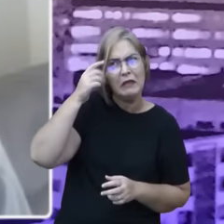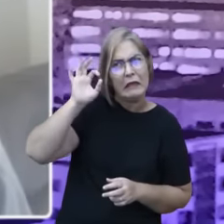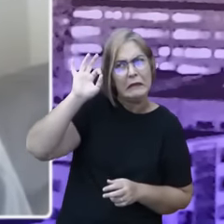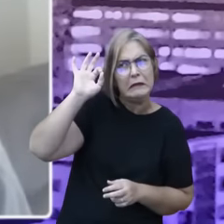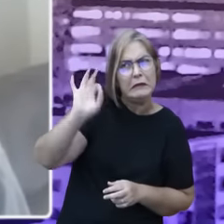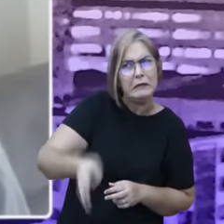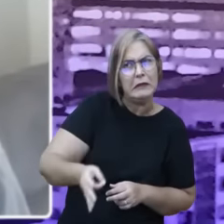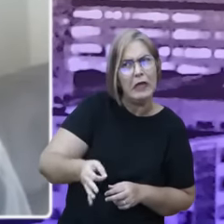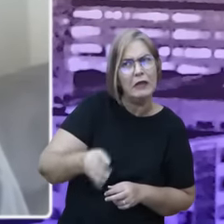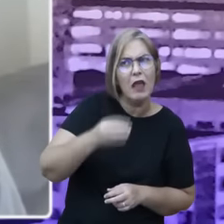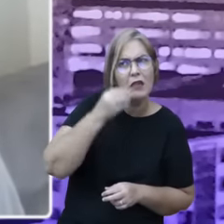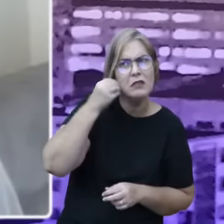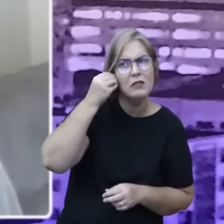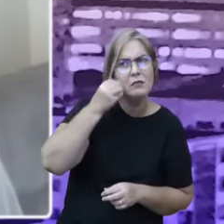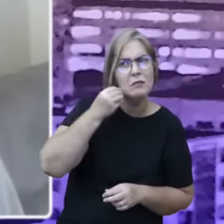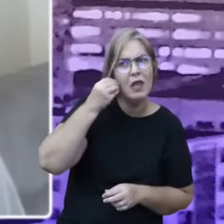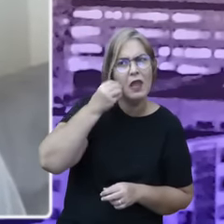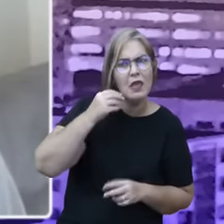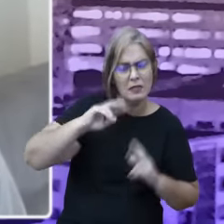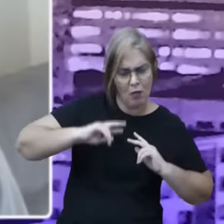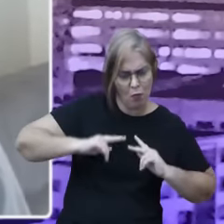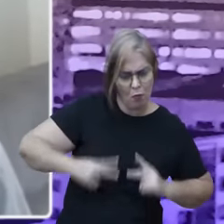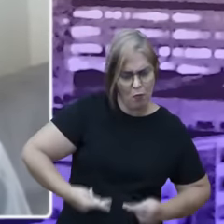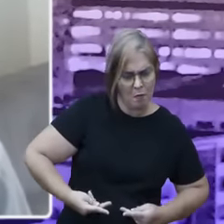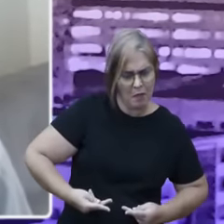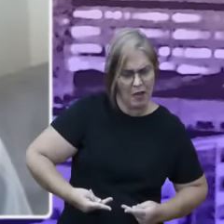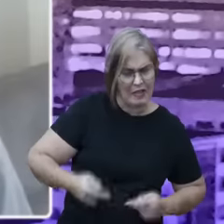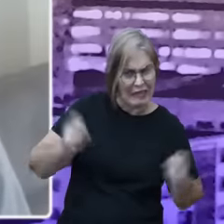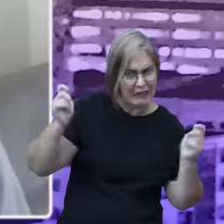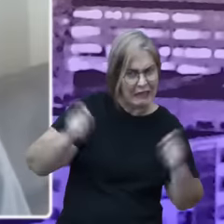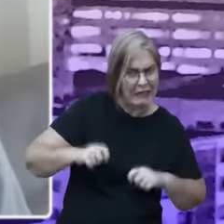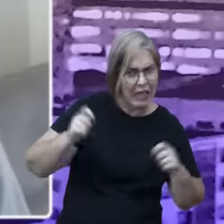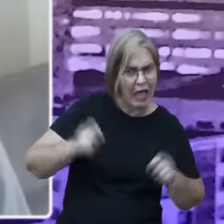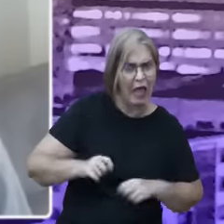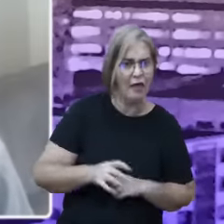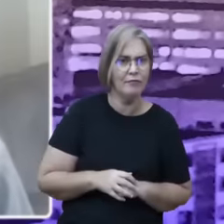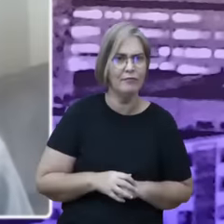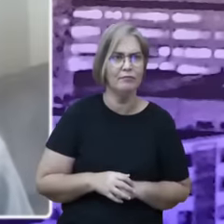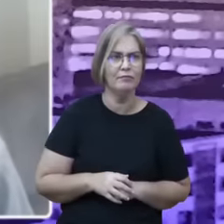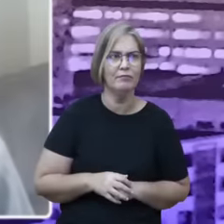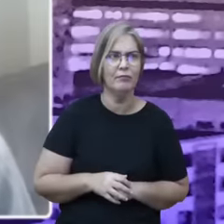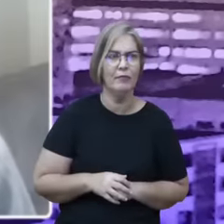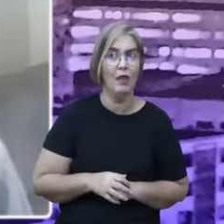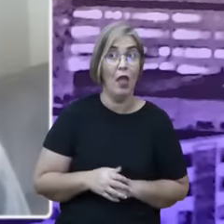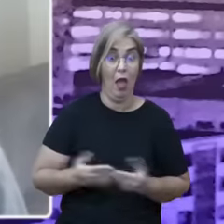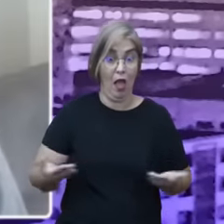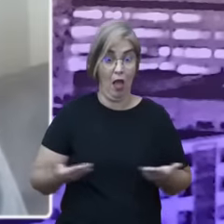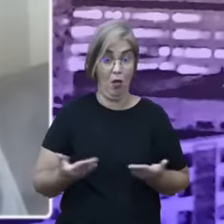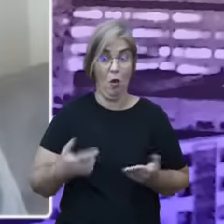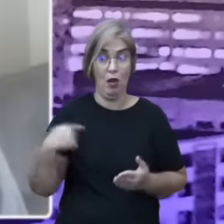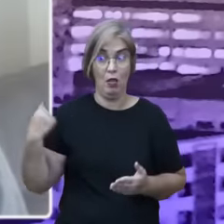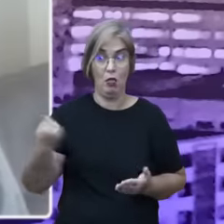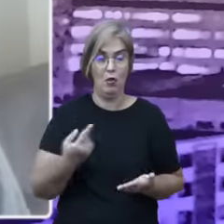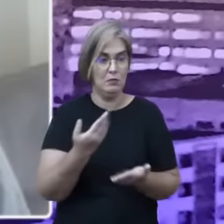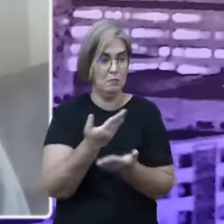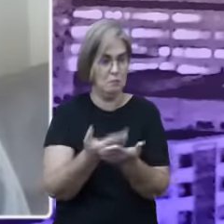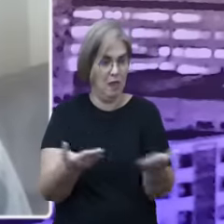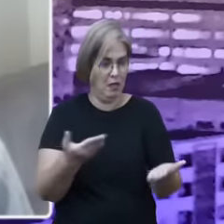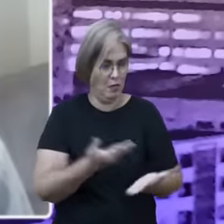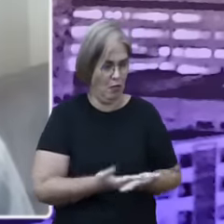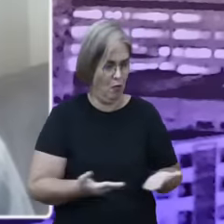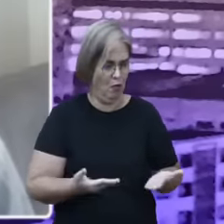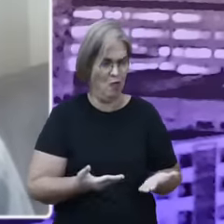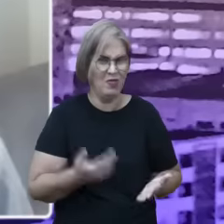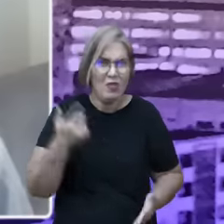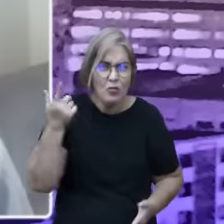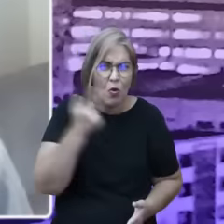uma experiência possível para nós? O reencontro deste ausente que julgávamos perdido? A